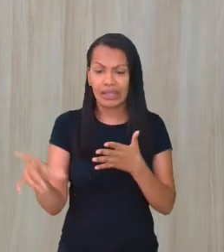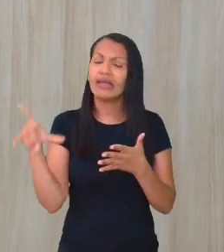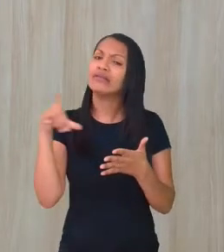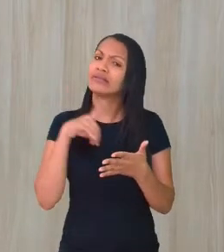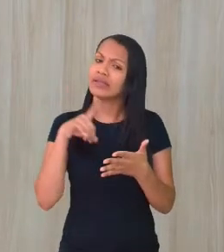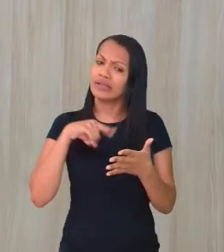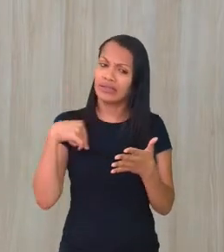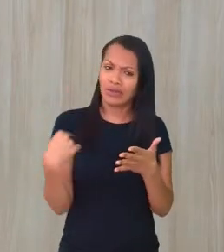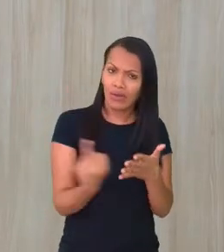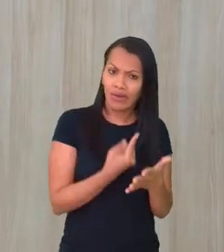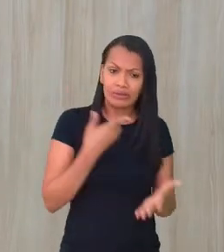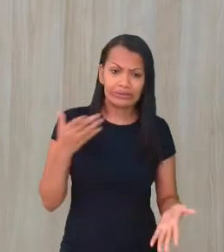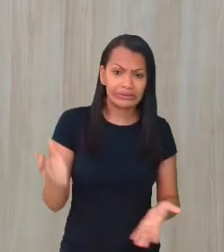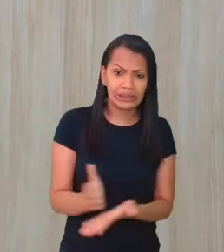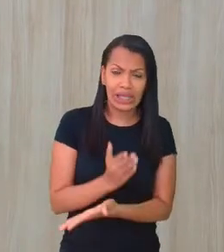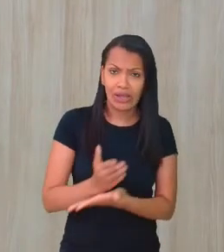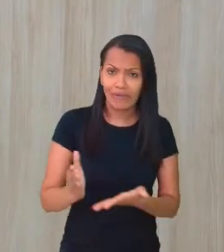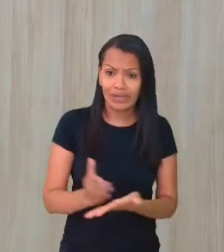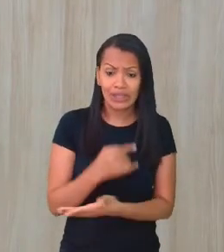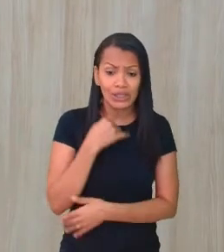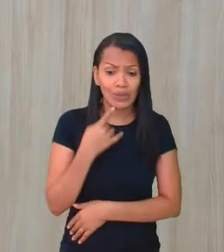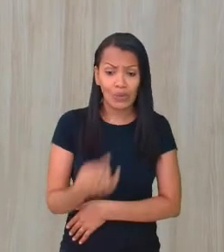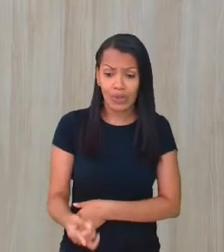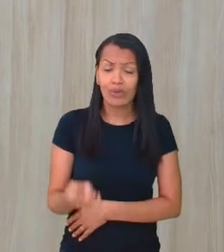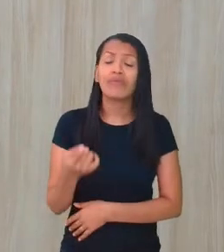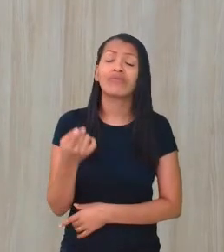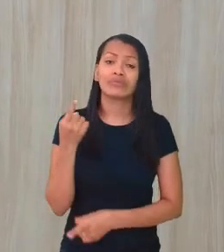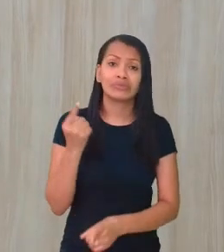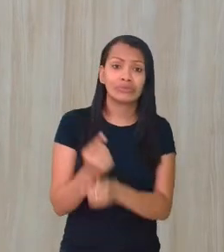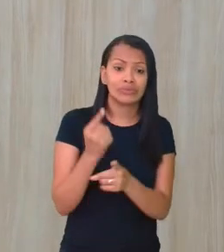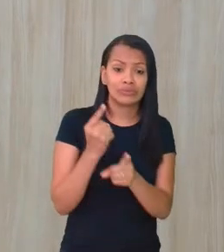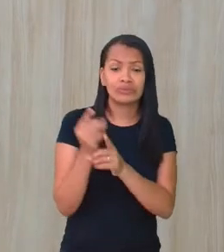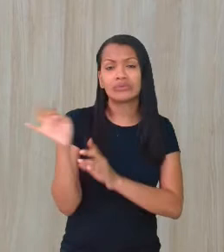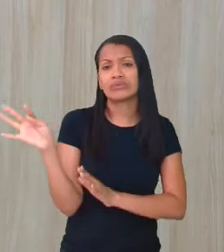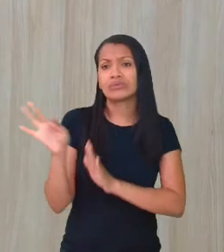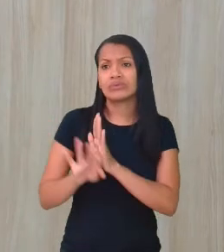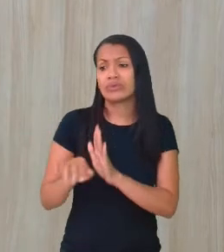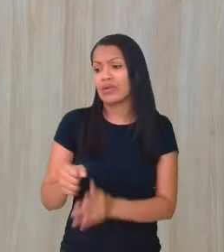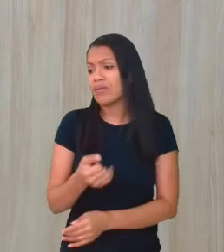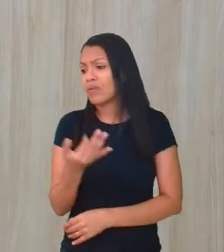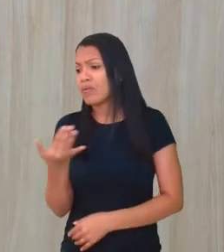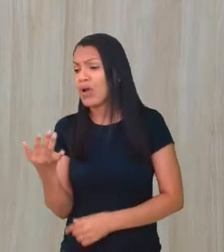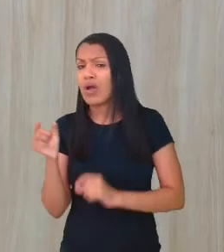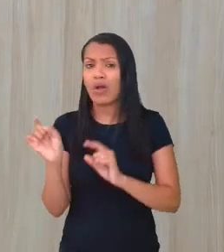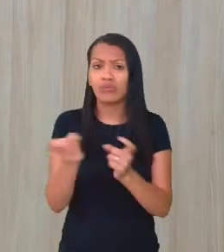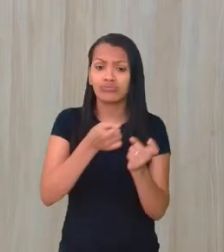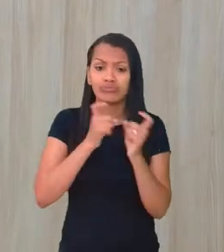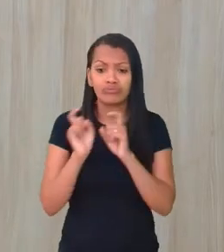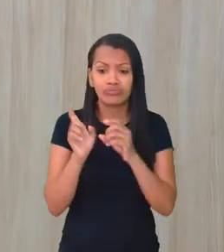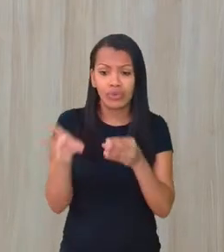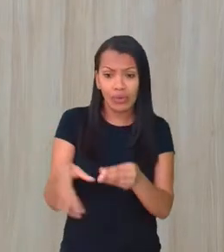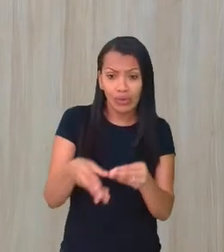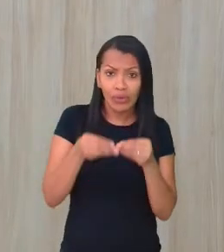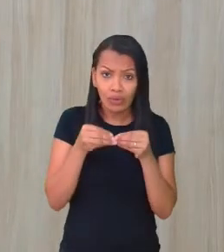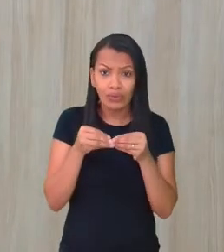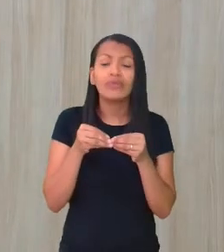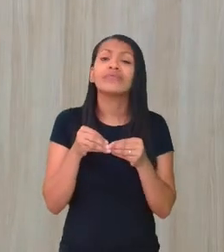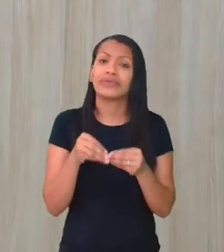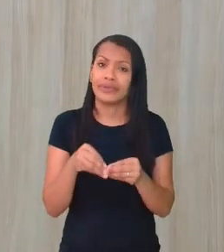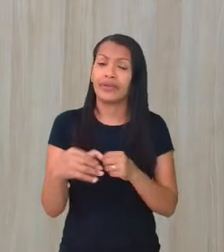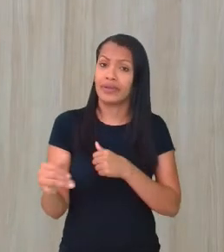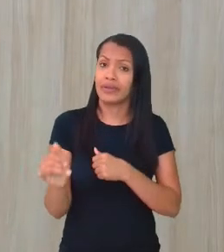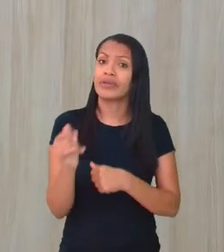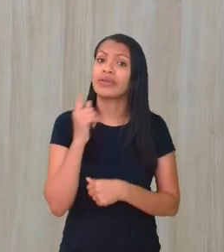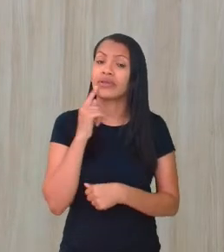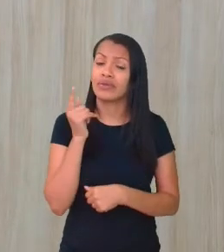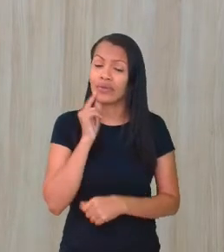gente talvez não encontre em outros tipos de texto, entender quais são as críticas e os comentários ácidos que a crônica faz